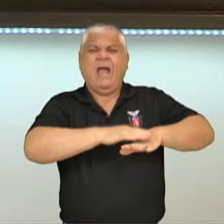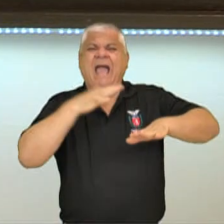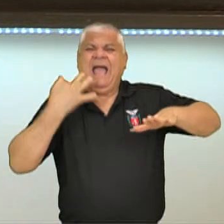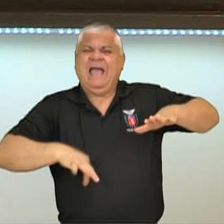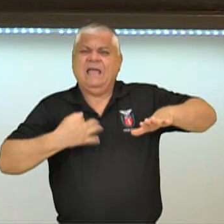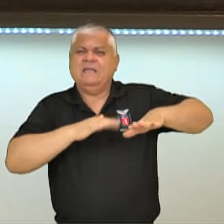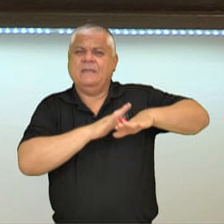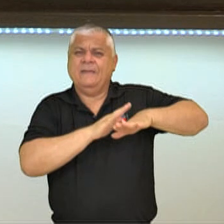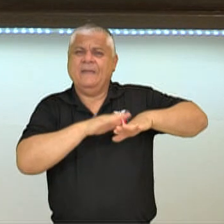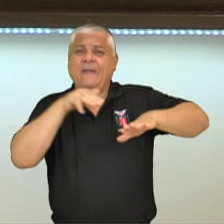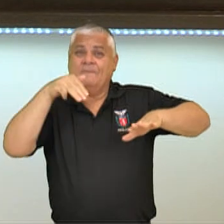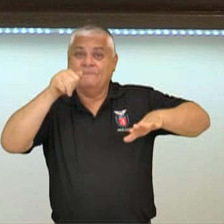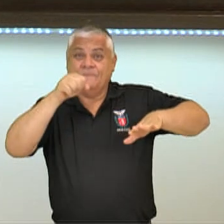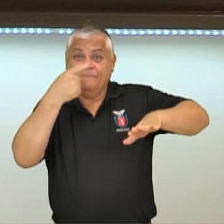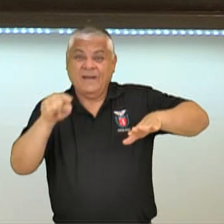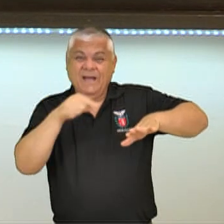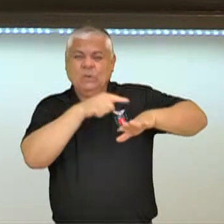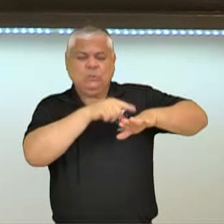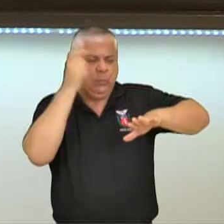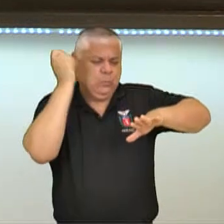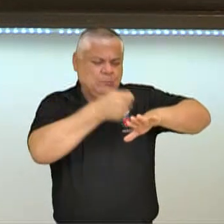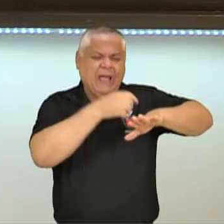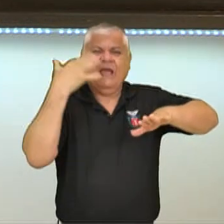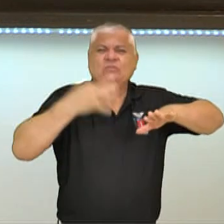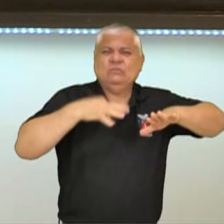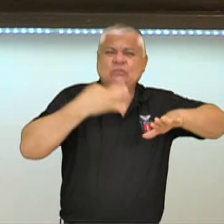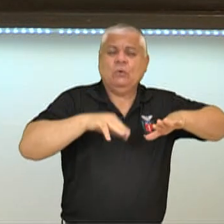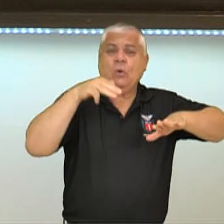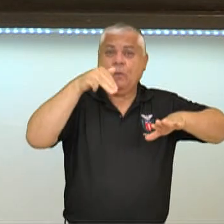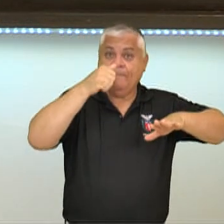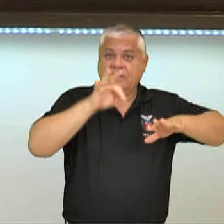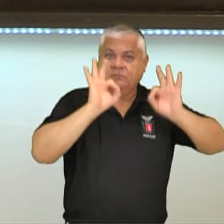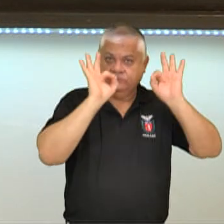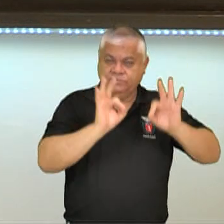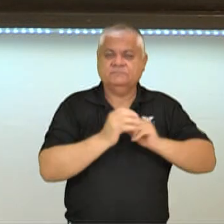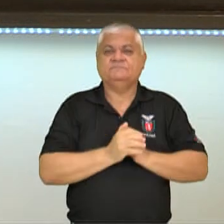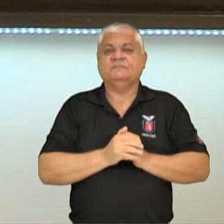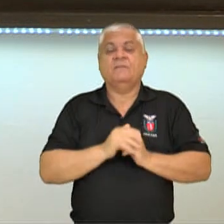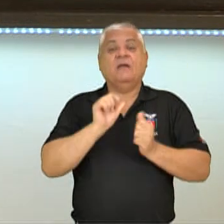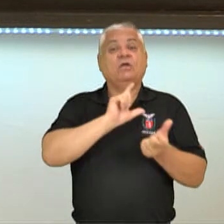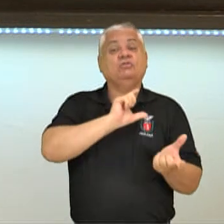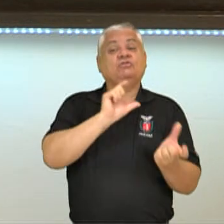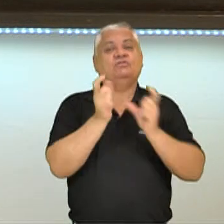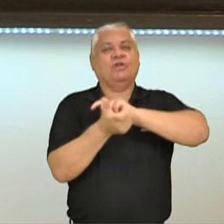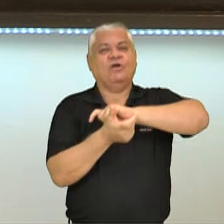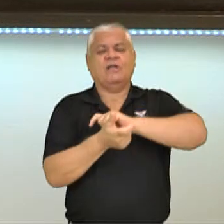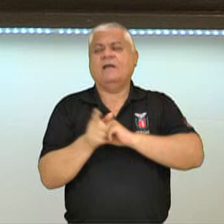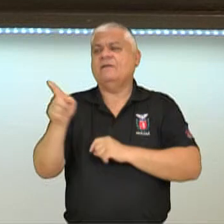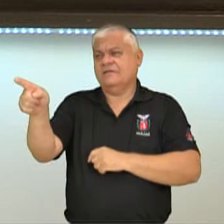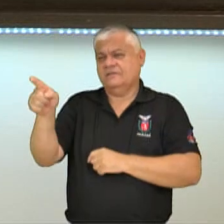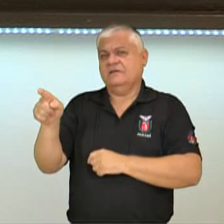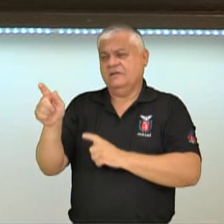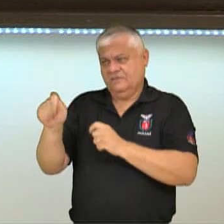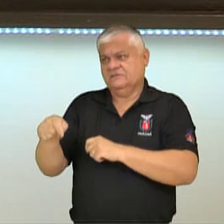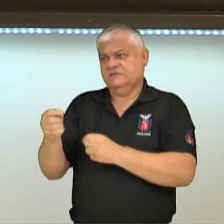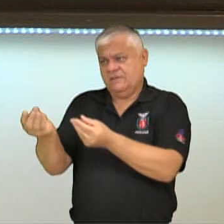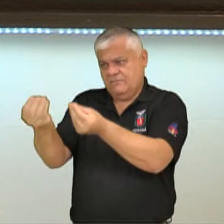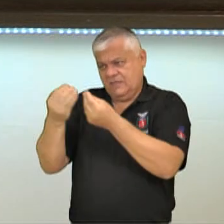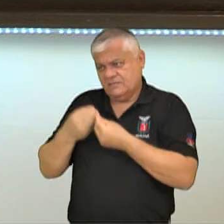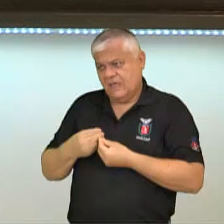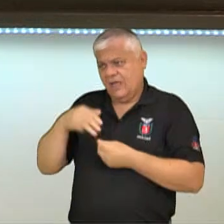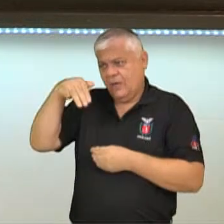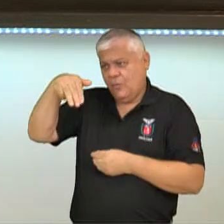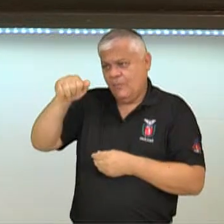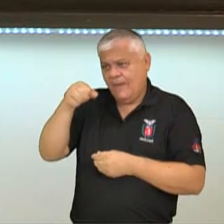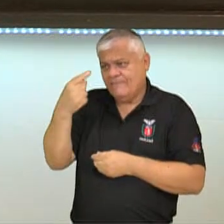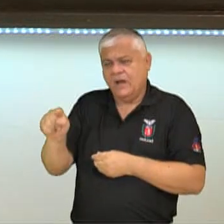tenho o sentido denotativo, quer dizer realmente mão. Mas se eu falar ao meu amigo, você pode, por gentileza, me dar uma mão?